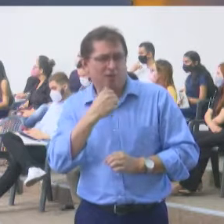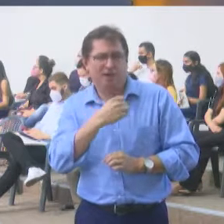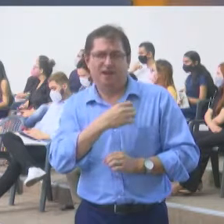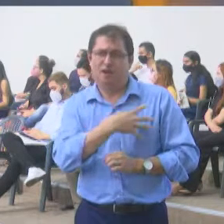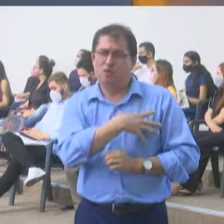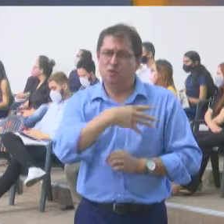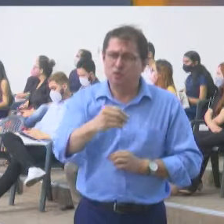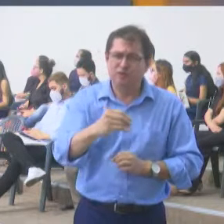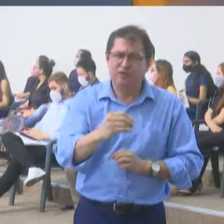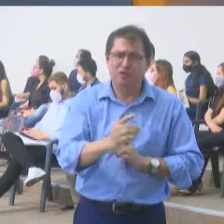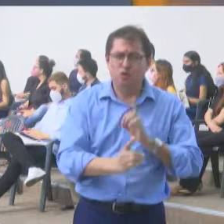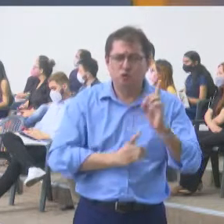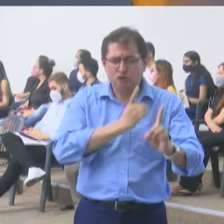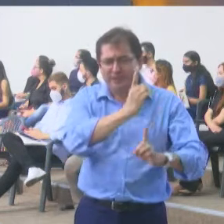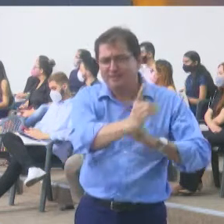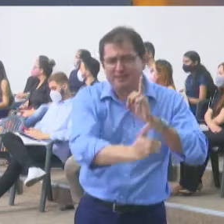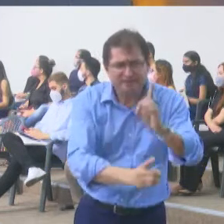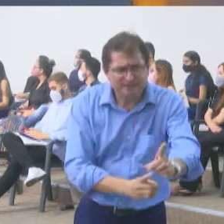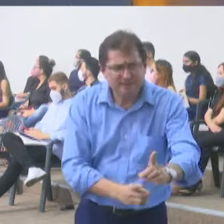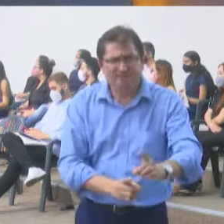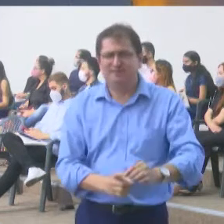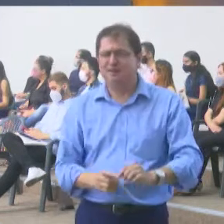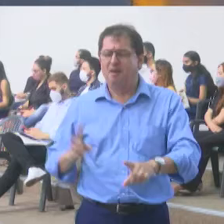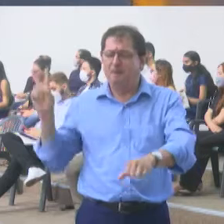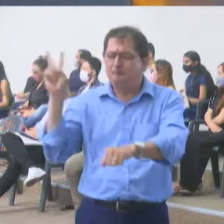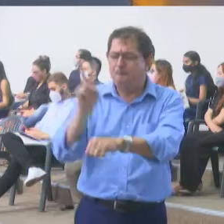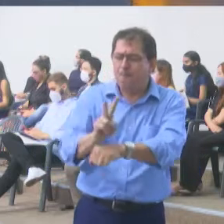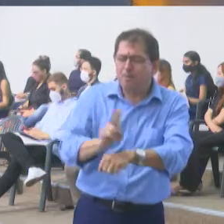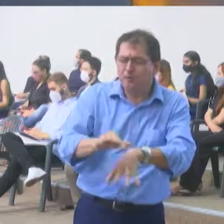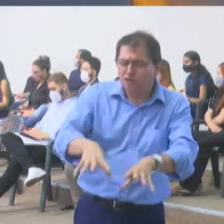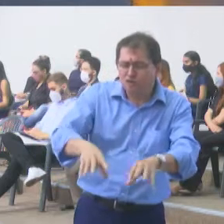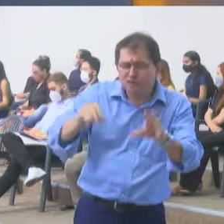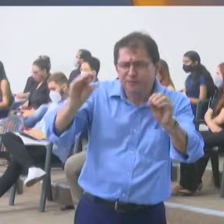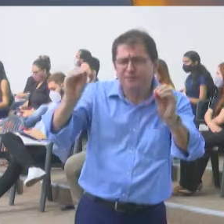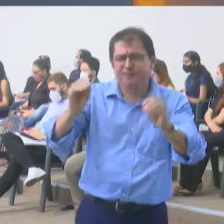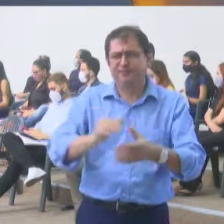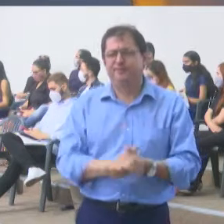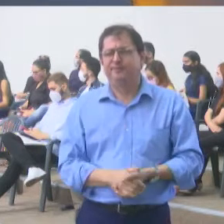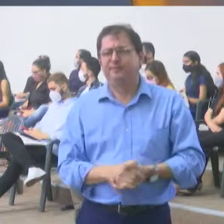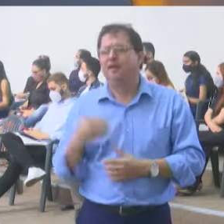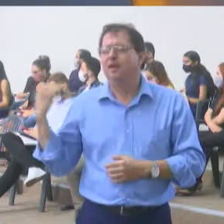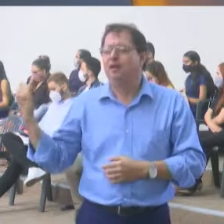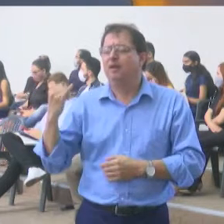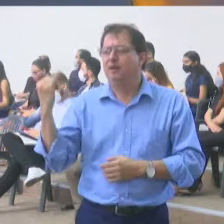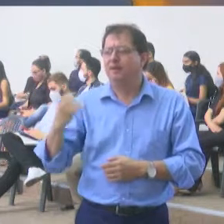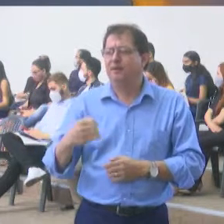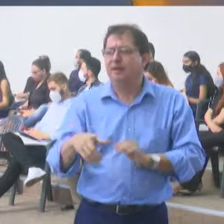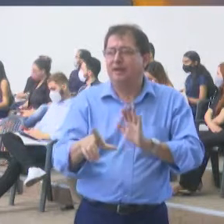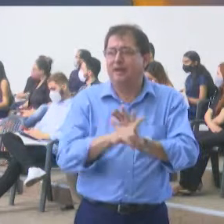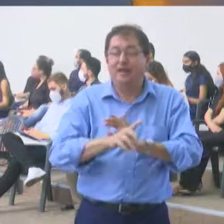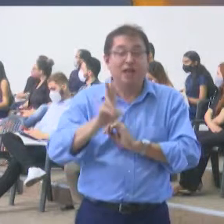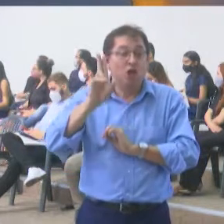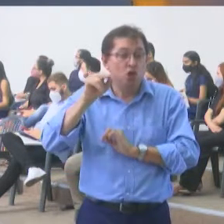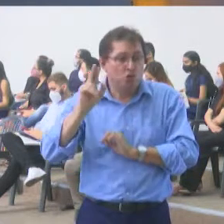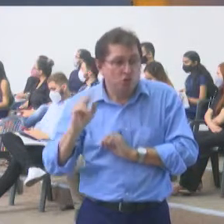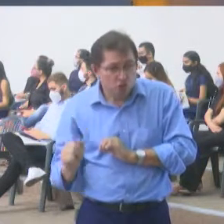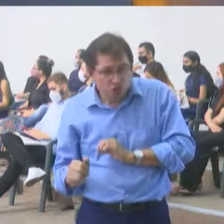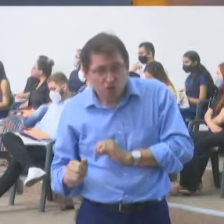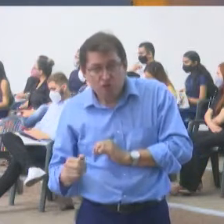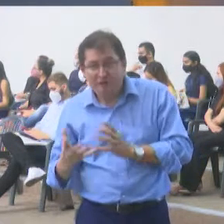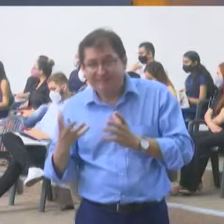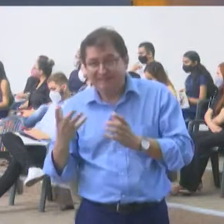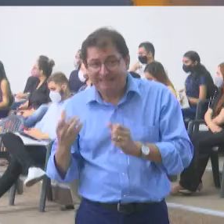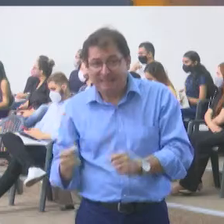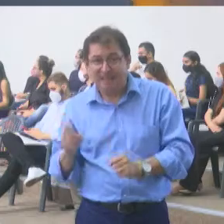para preservar a terra. E é importante você guardar isso e anotar. A lei nunca existiu para focar e defender as pessoas, e